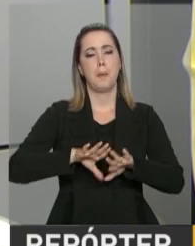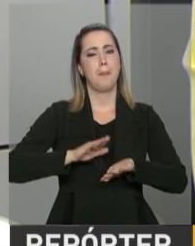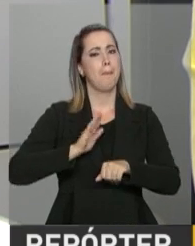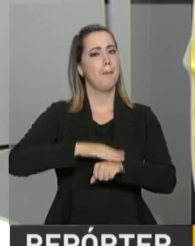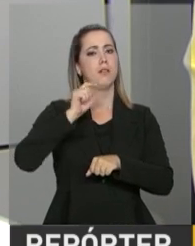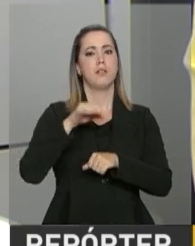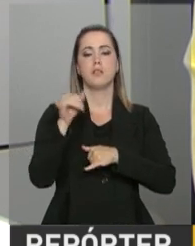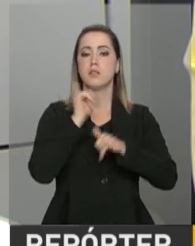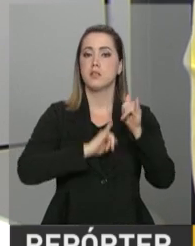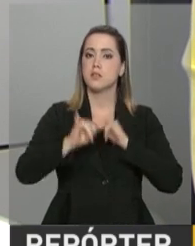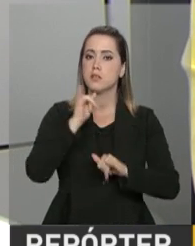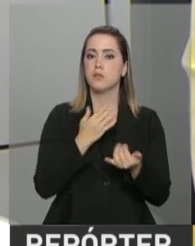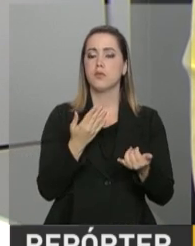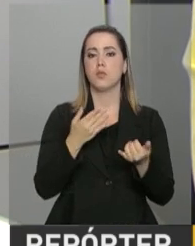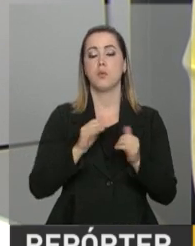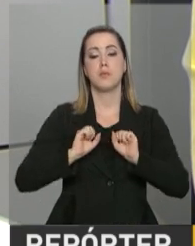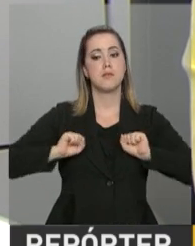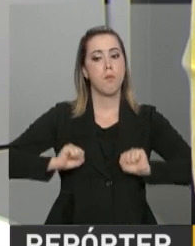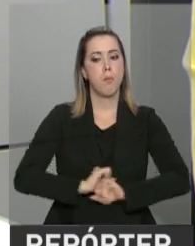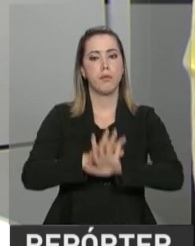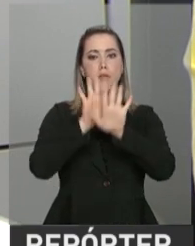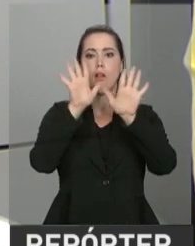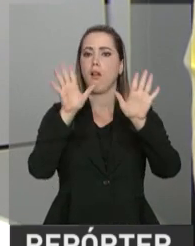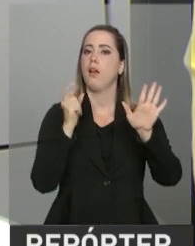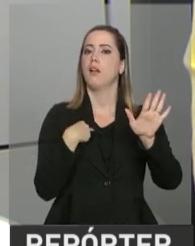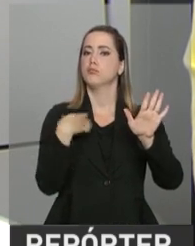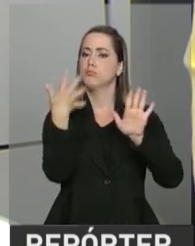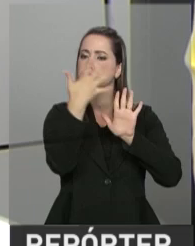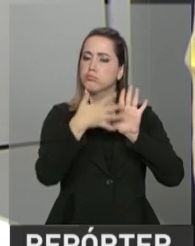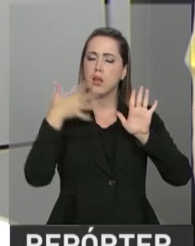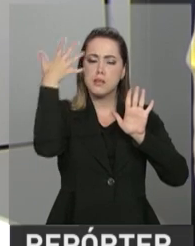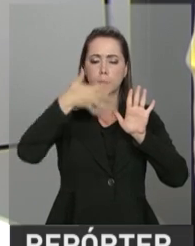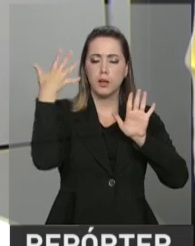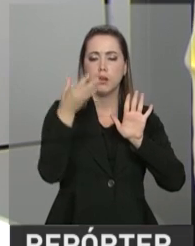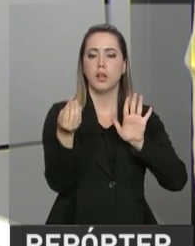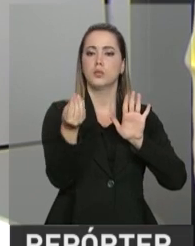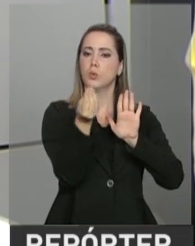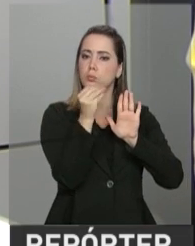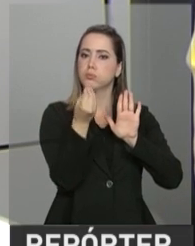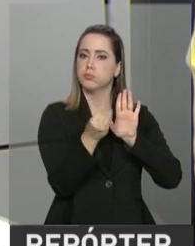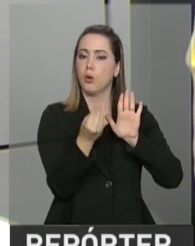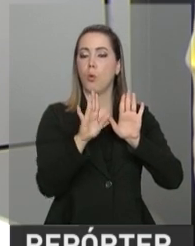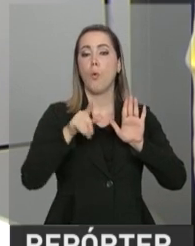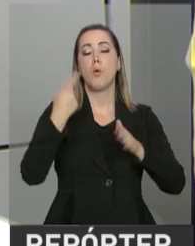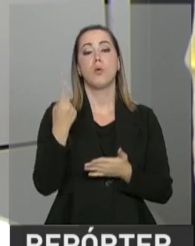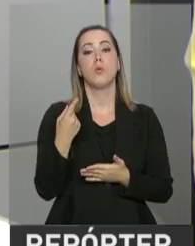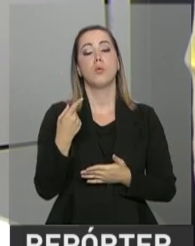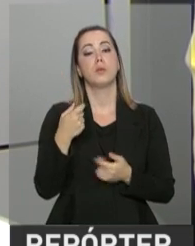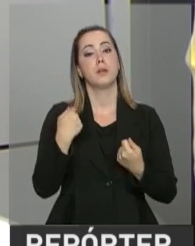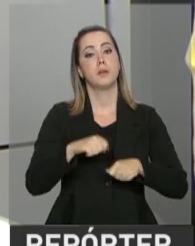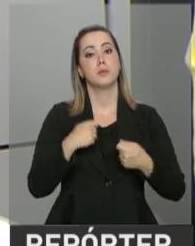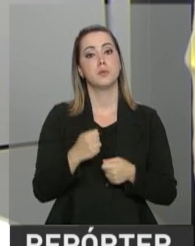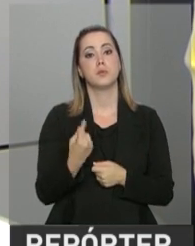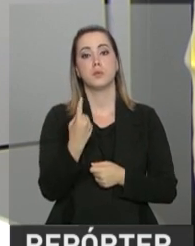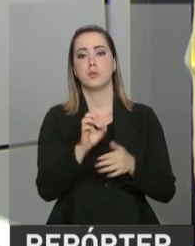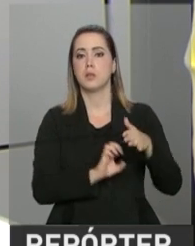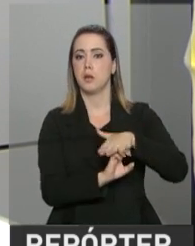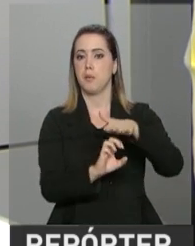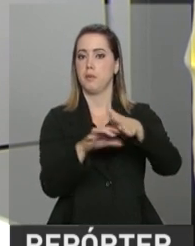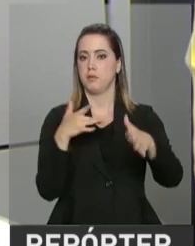numa linguagem clara, objetiva, para que os consumidores conheçam quais são as obrigações das operadoras de